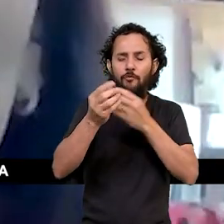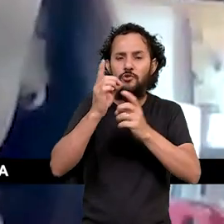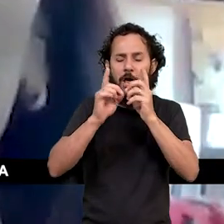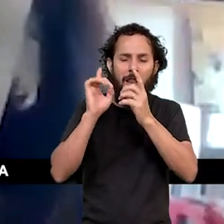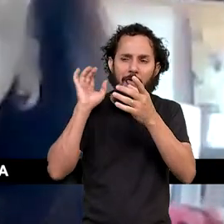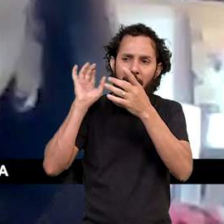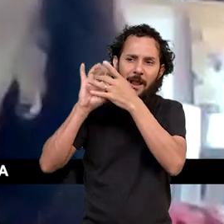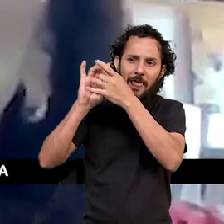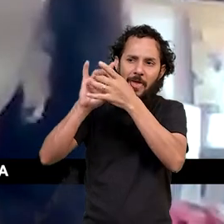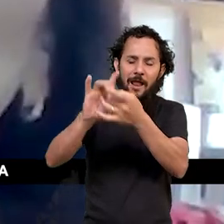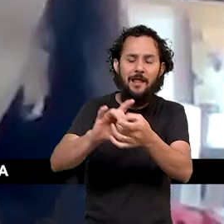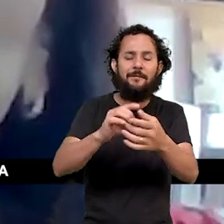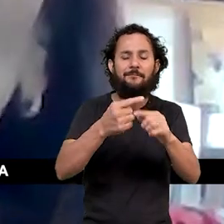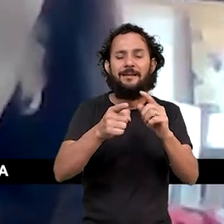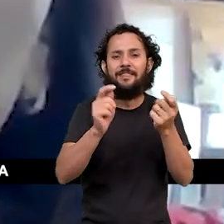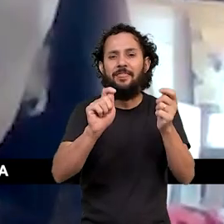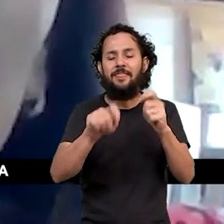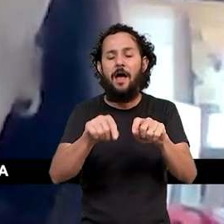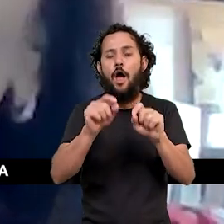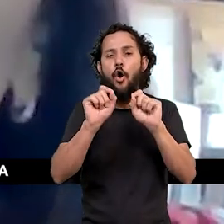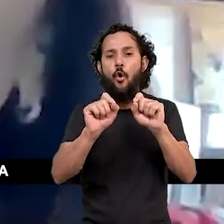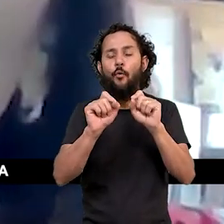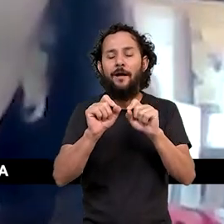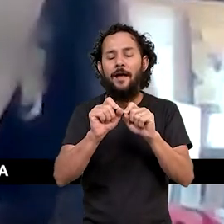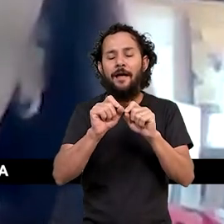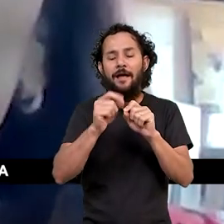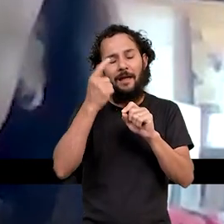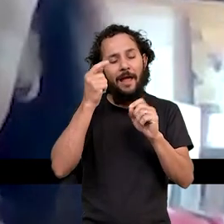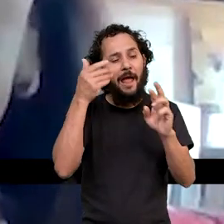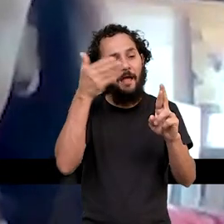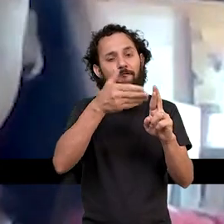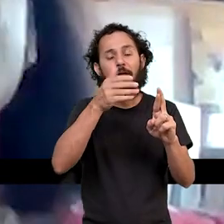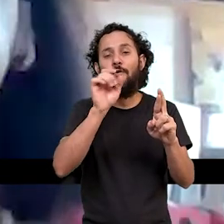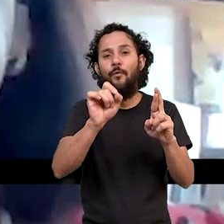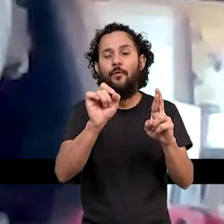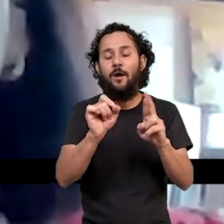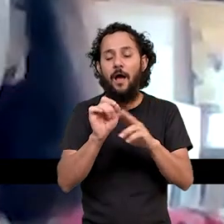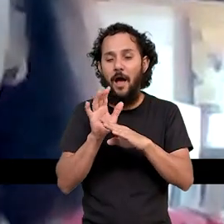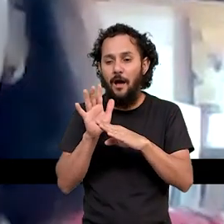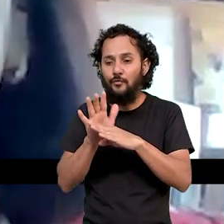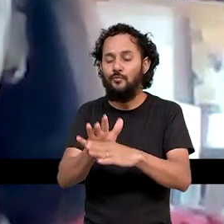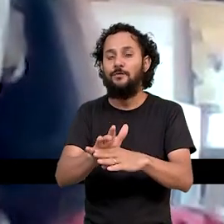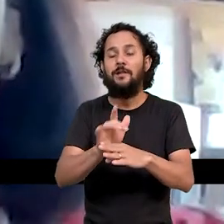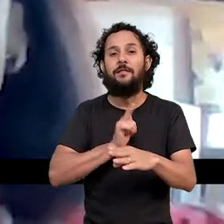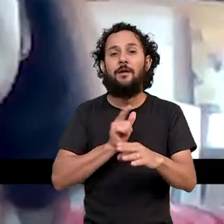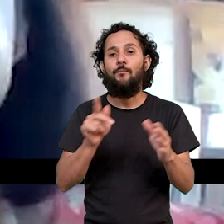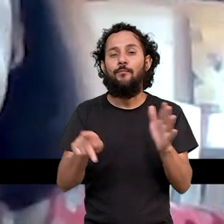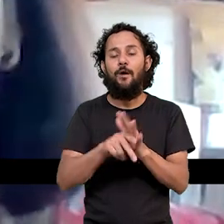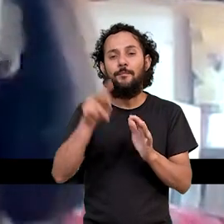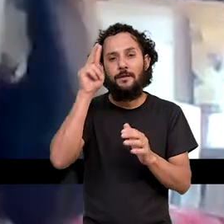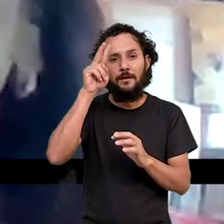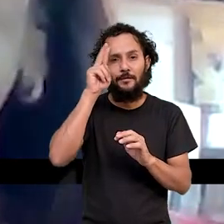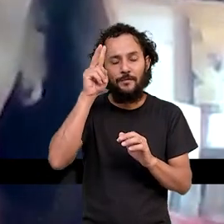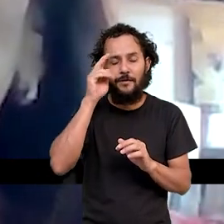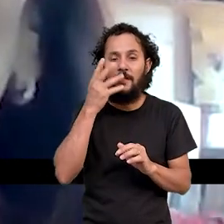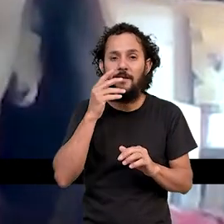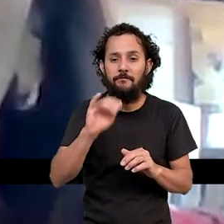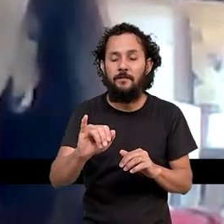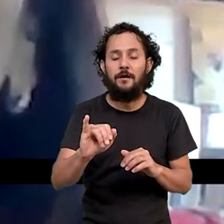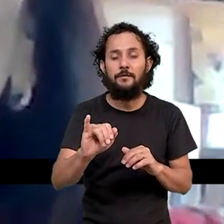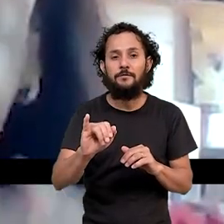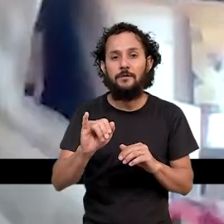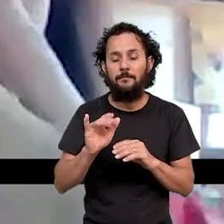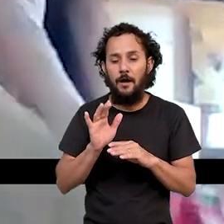dialógica, nós podemos, então, trazer como referência as contribuições da história da